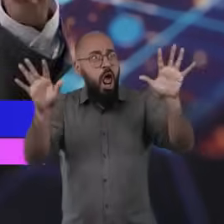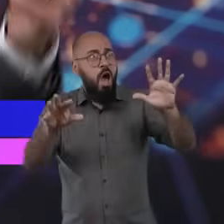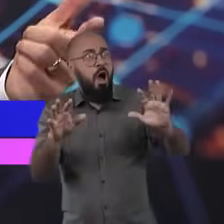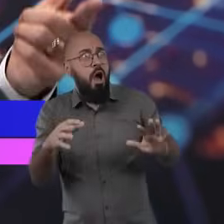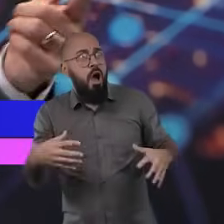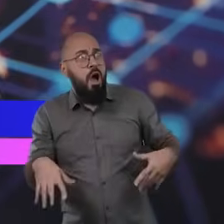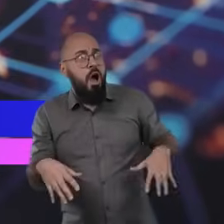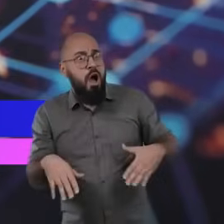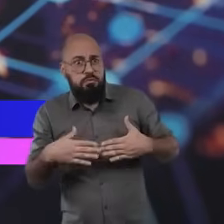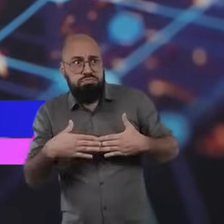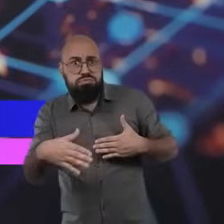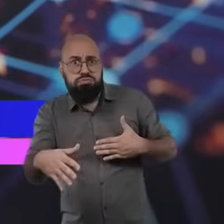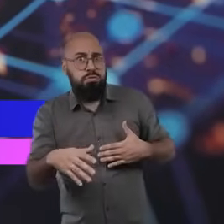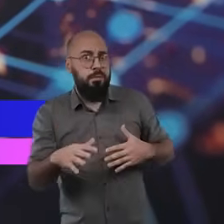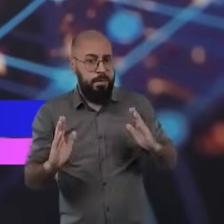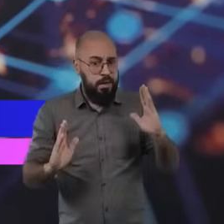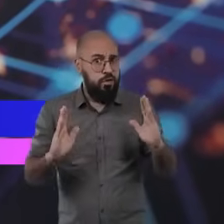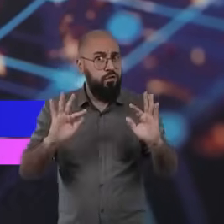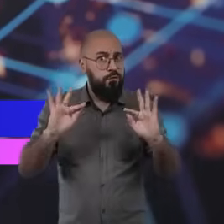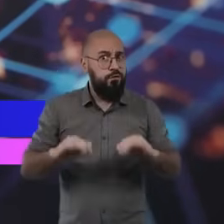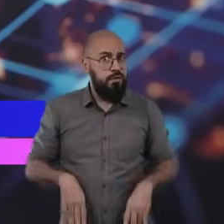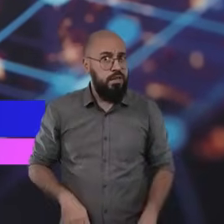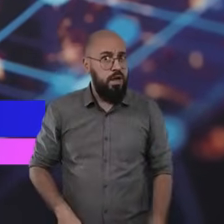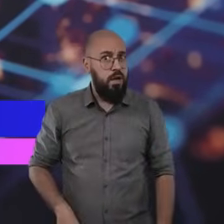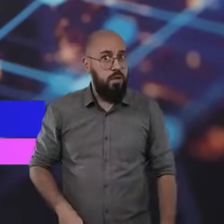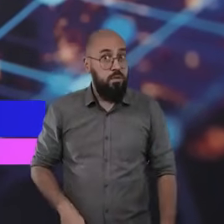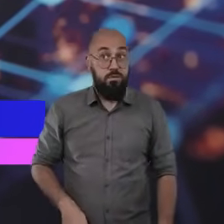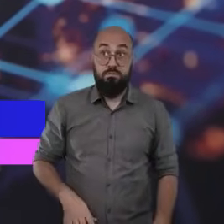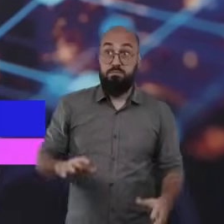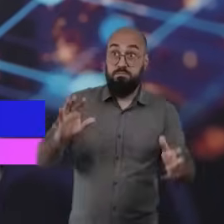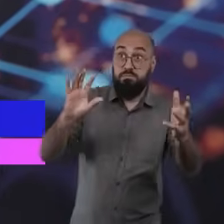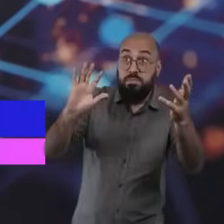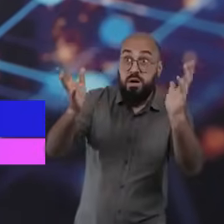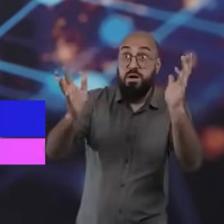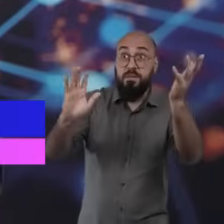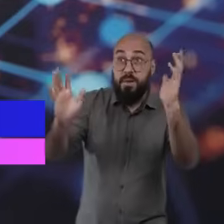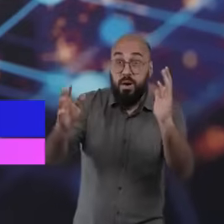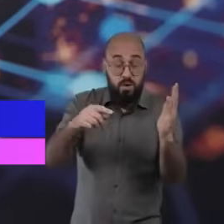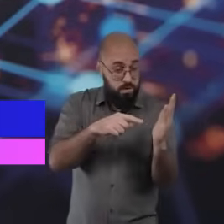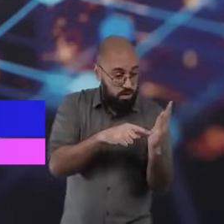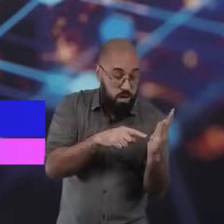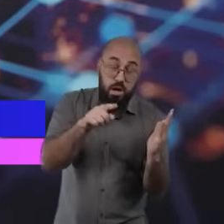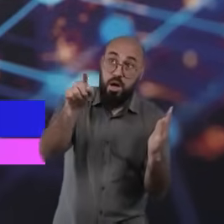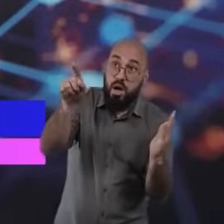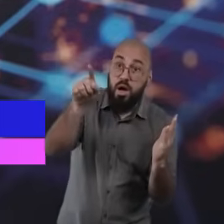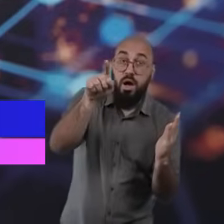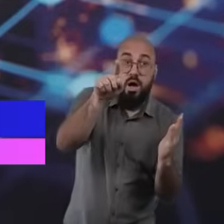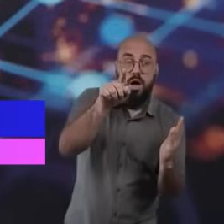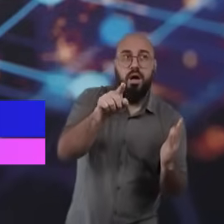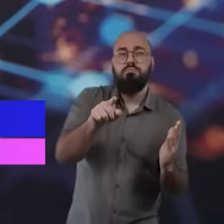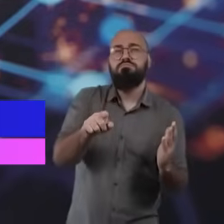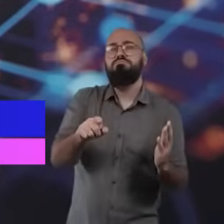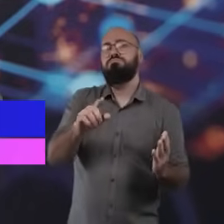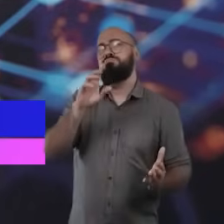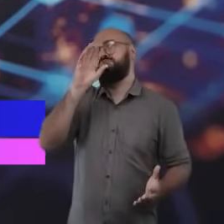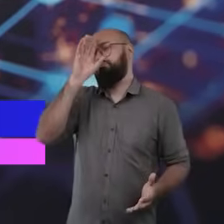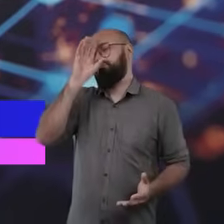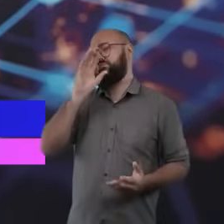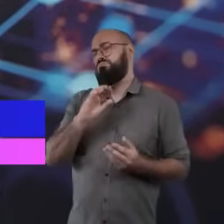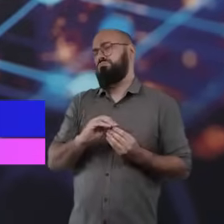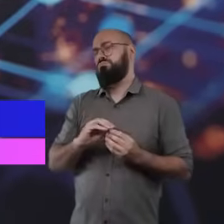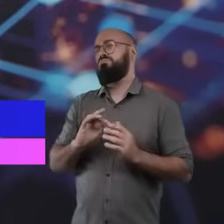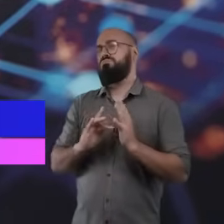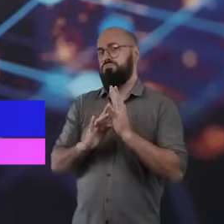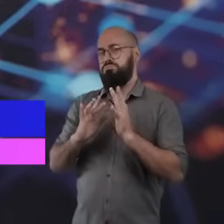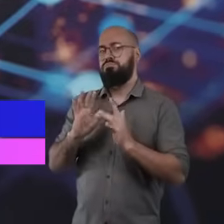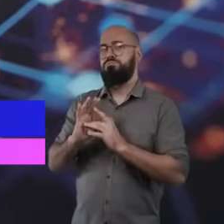estas evidências, isso está dizendo que nós estamos nos aproximando do momento do grande encontro